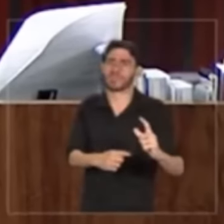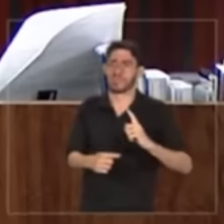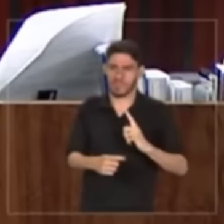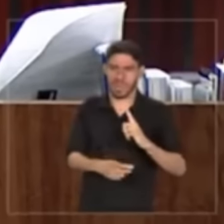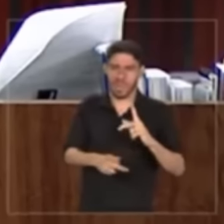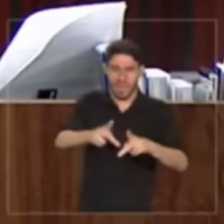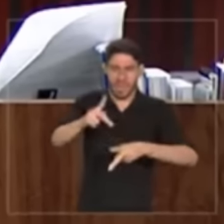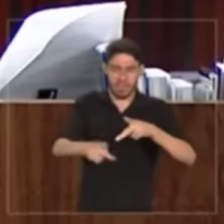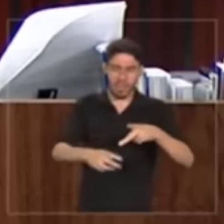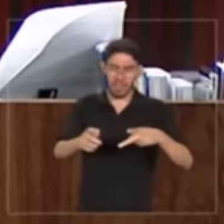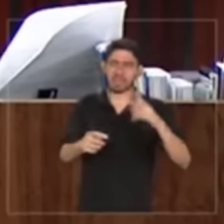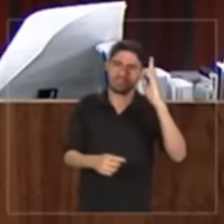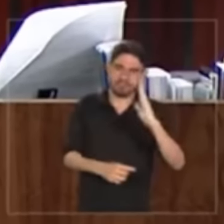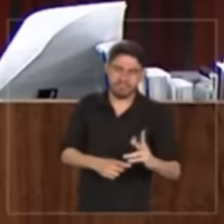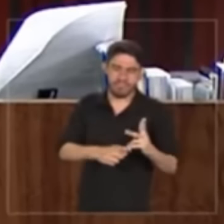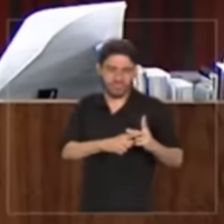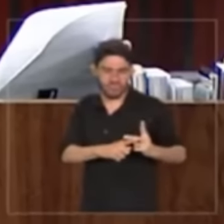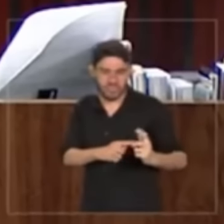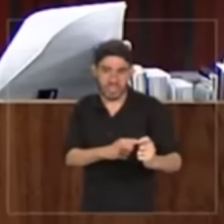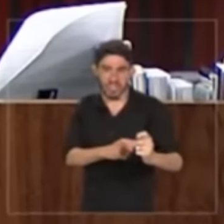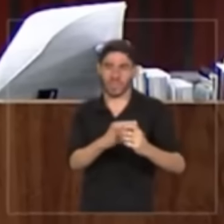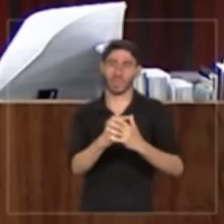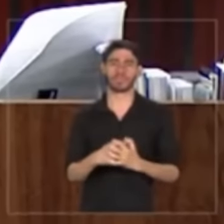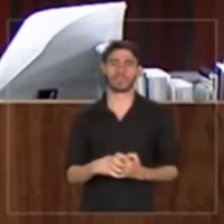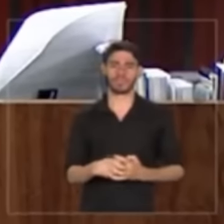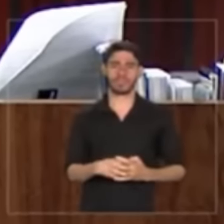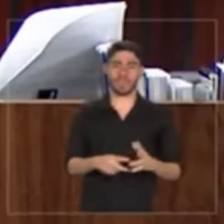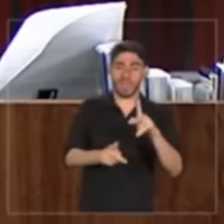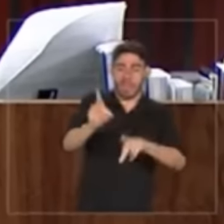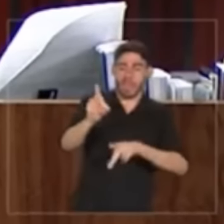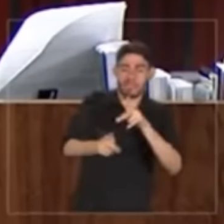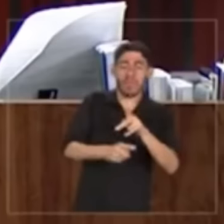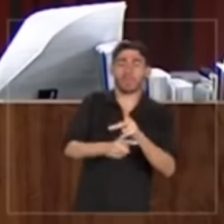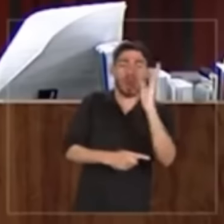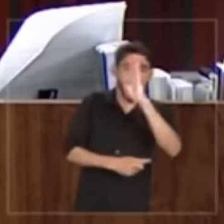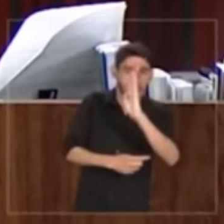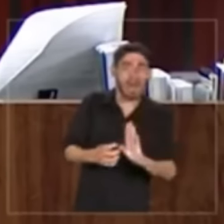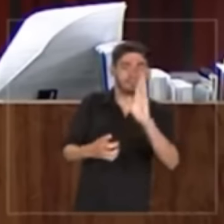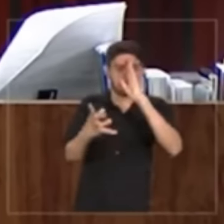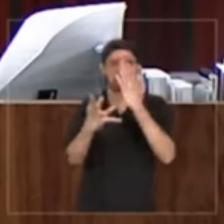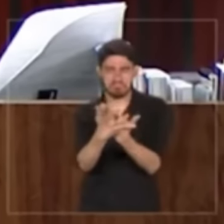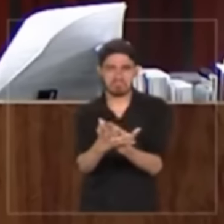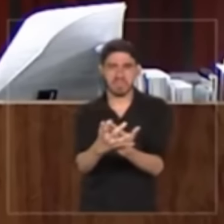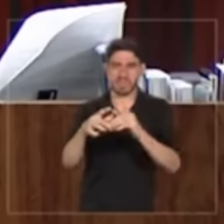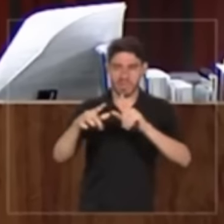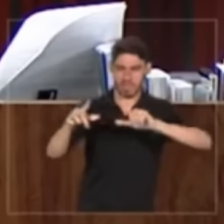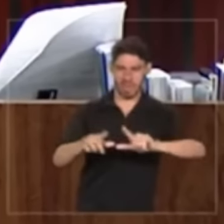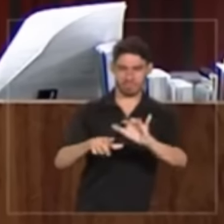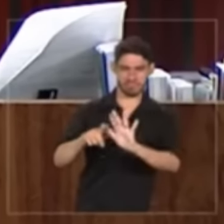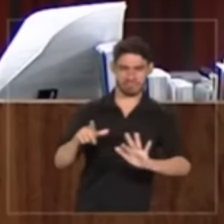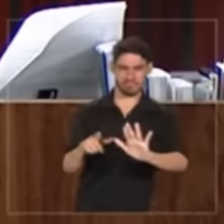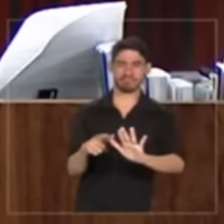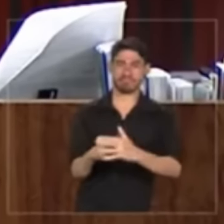população brasileira saiu vencedora a população brasileira Acreditou nas urnas